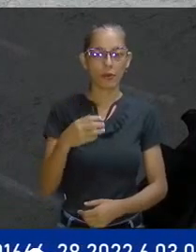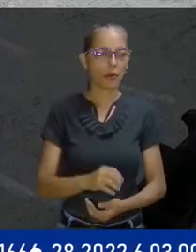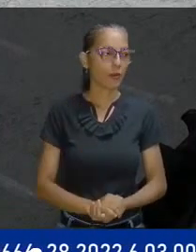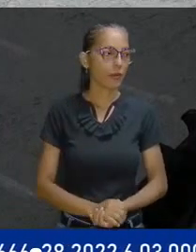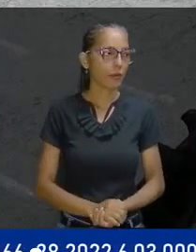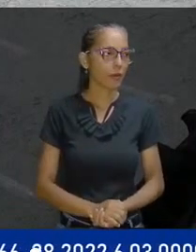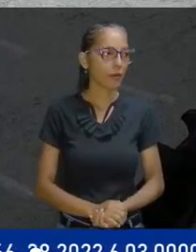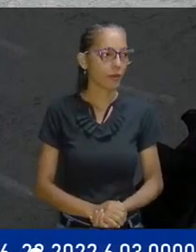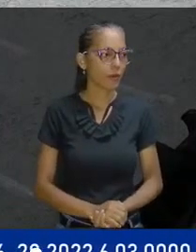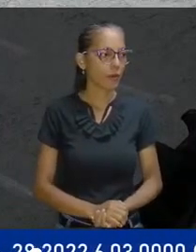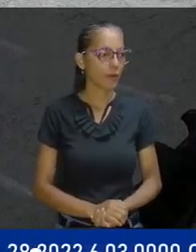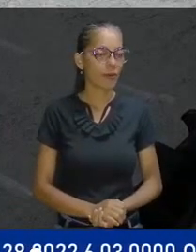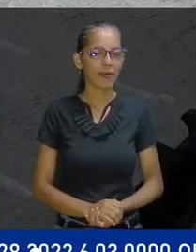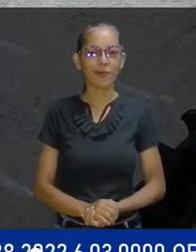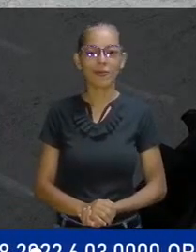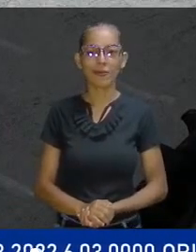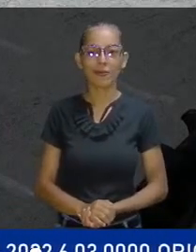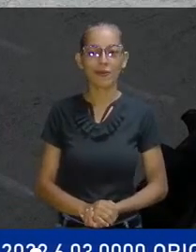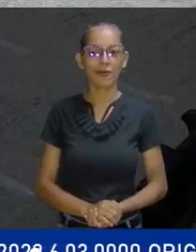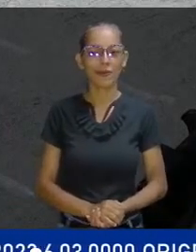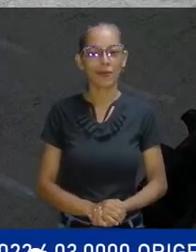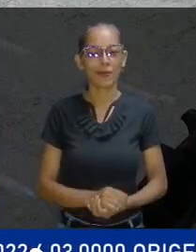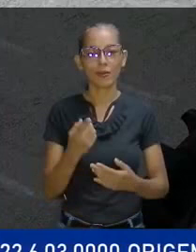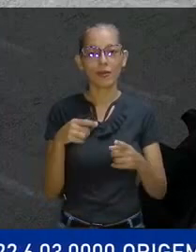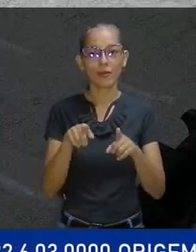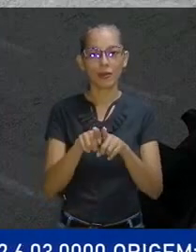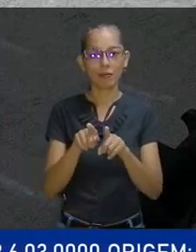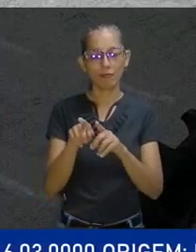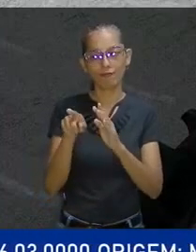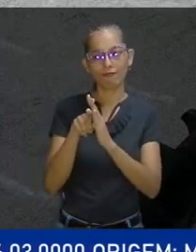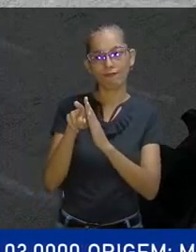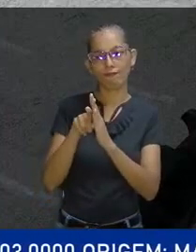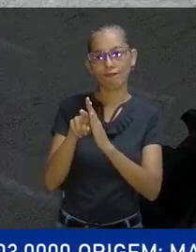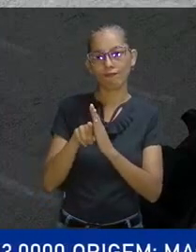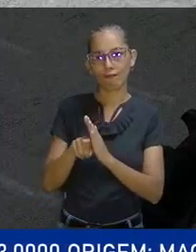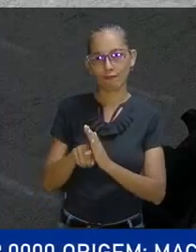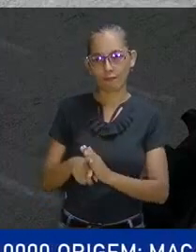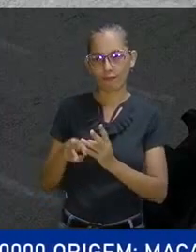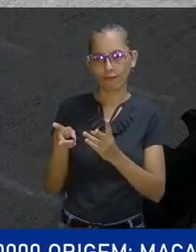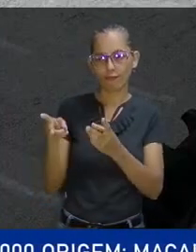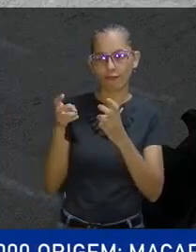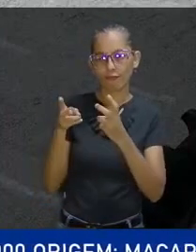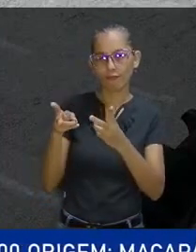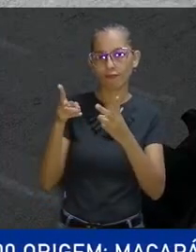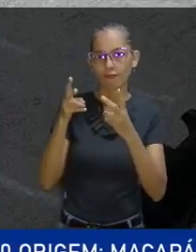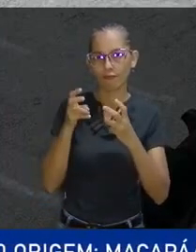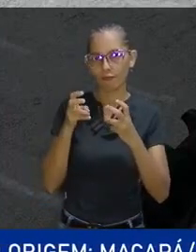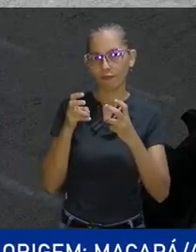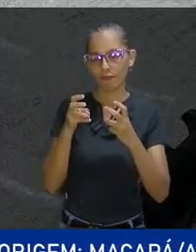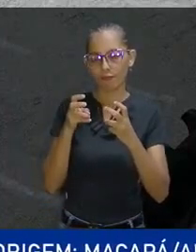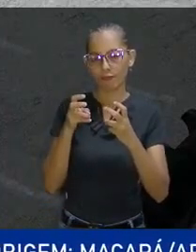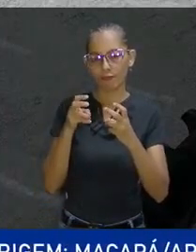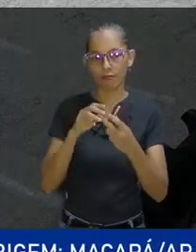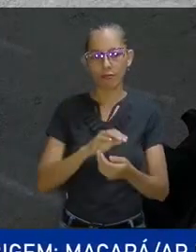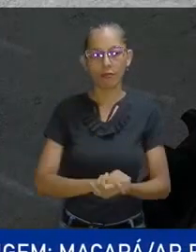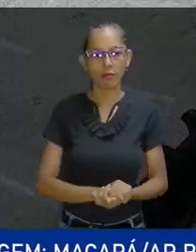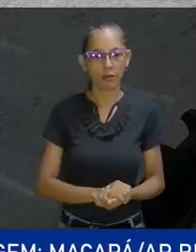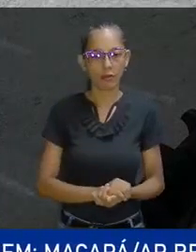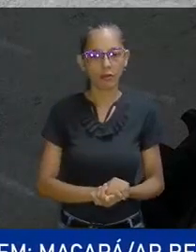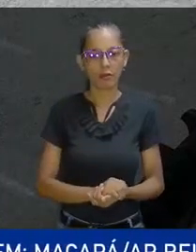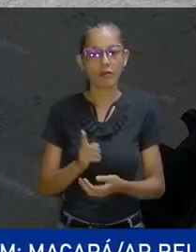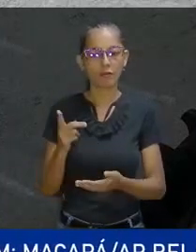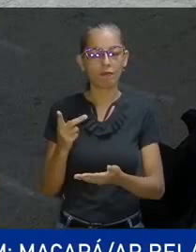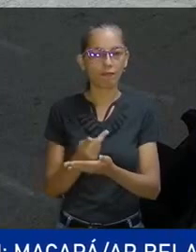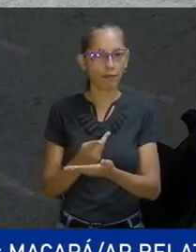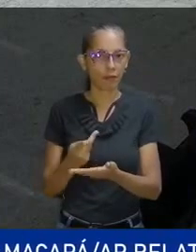no caso sob análise, observa-se a clara ocorrência da captação ilícita de votos